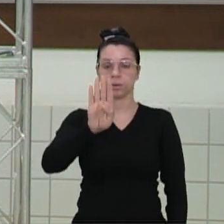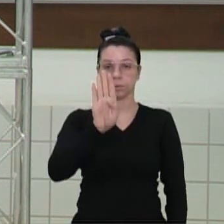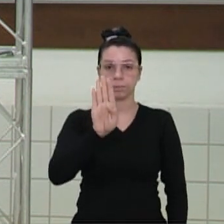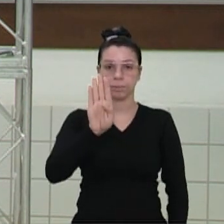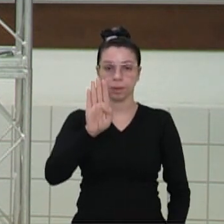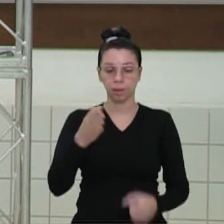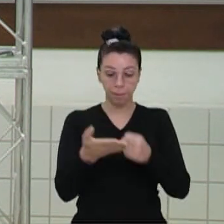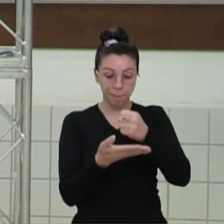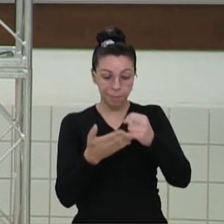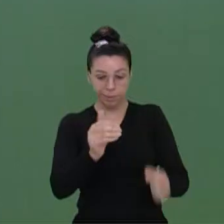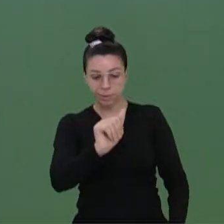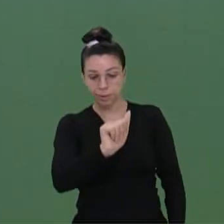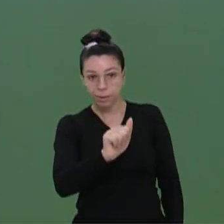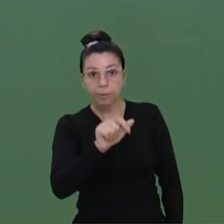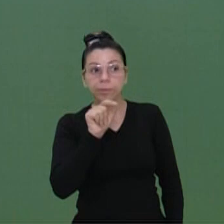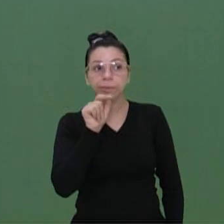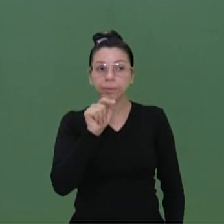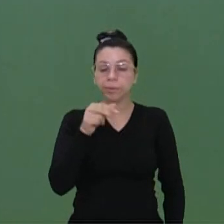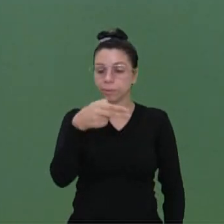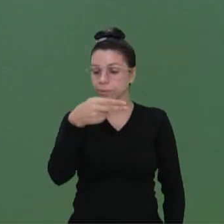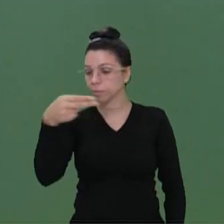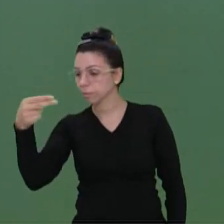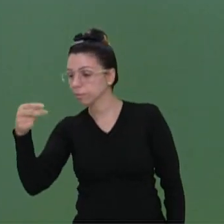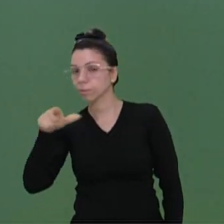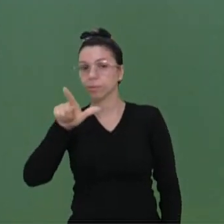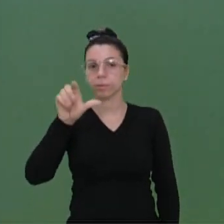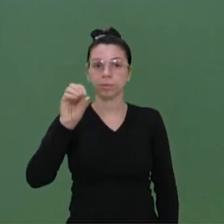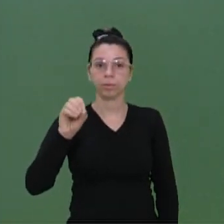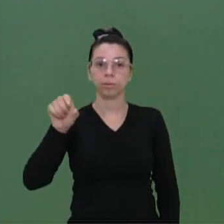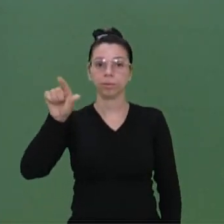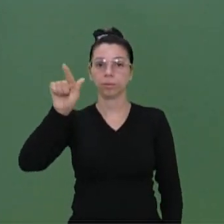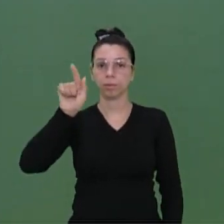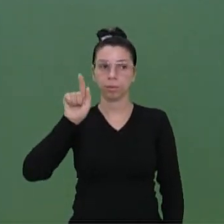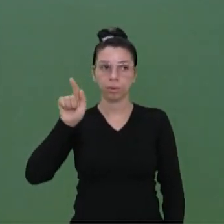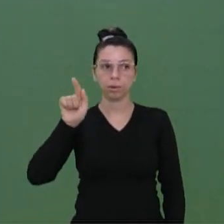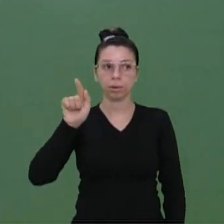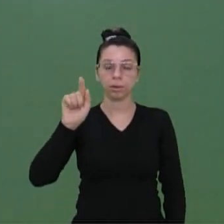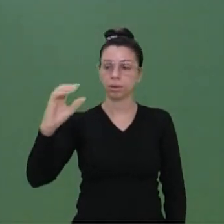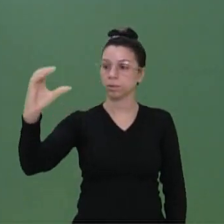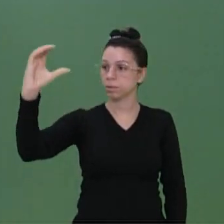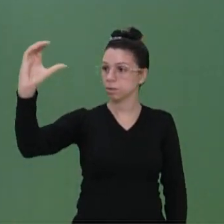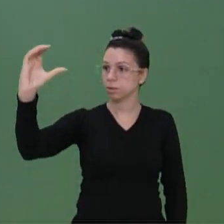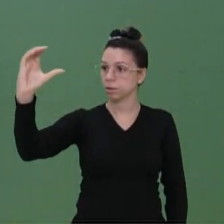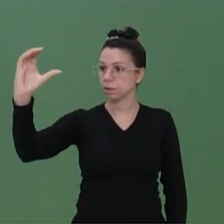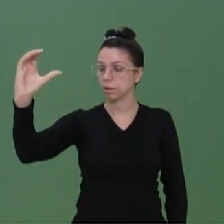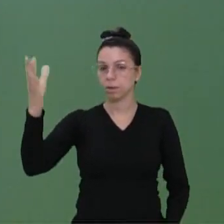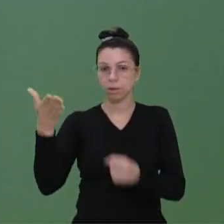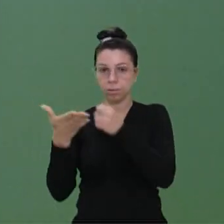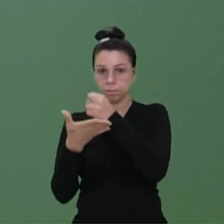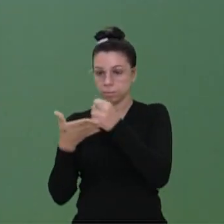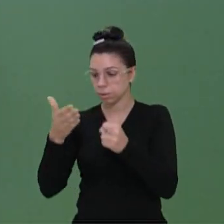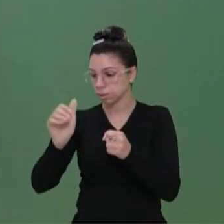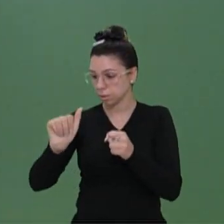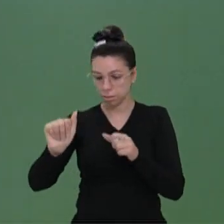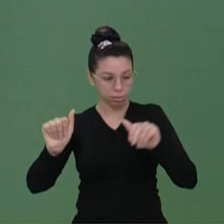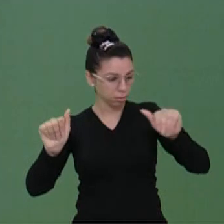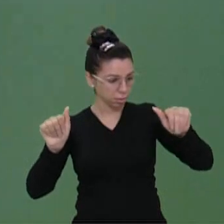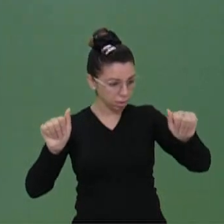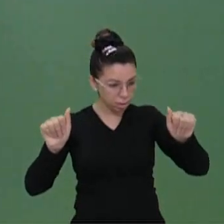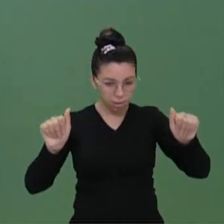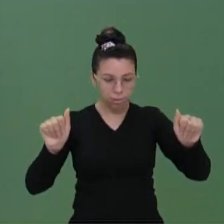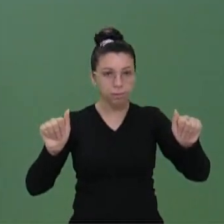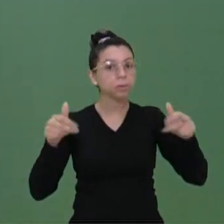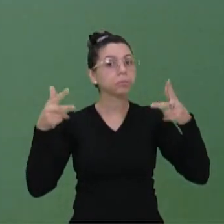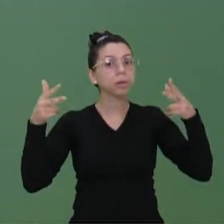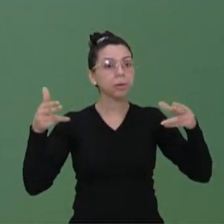igual ao log de C na base A. a gente esquece aqui os logaritmos